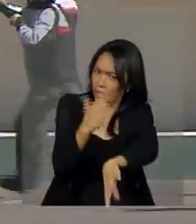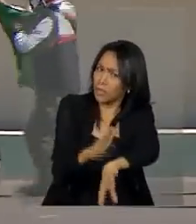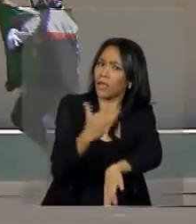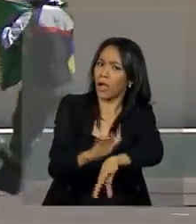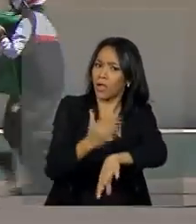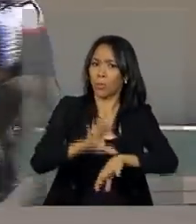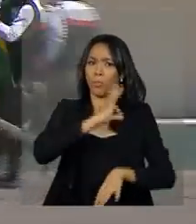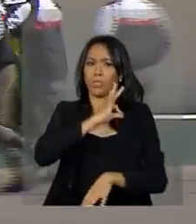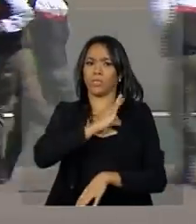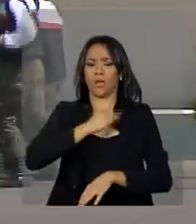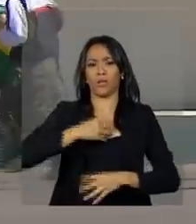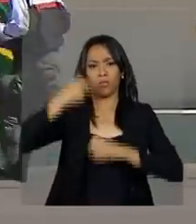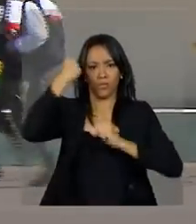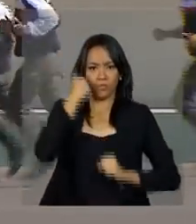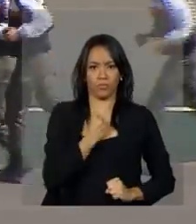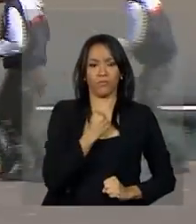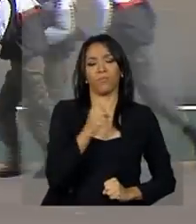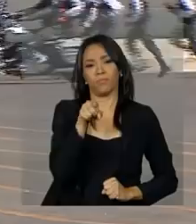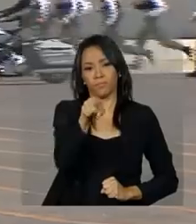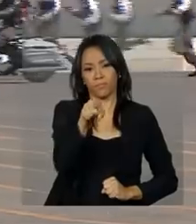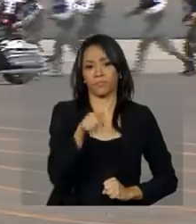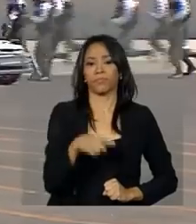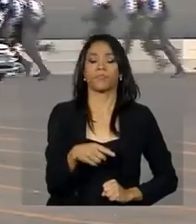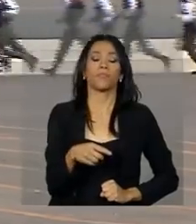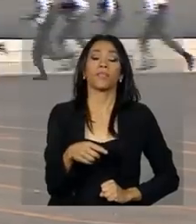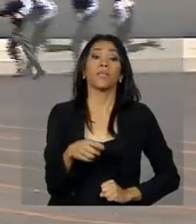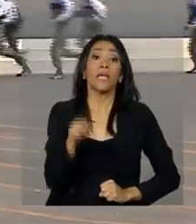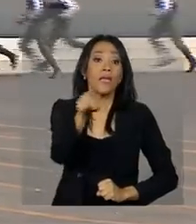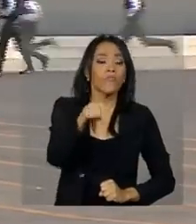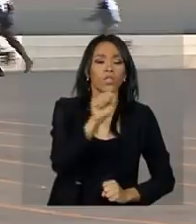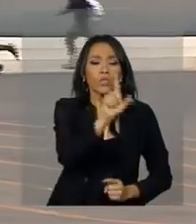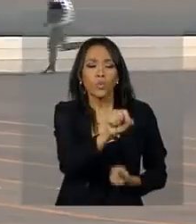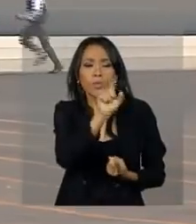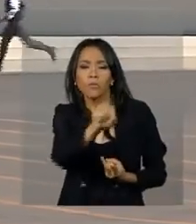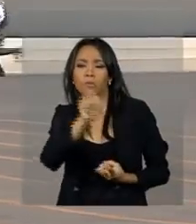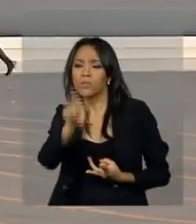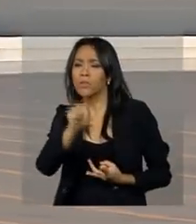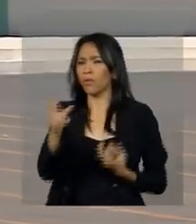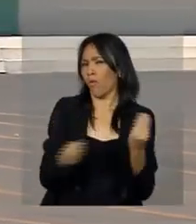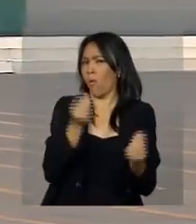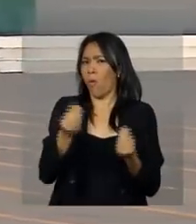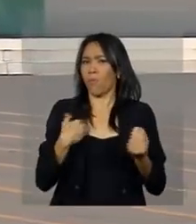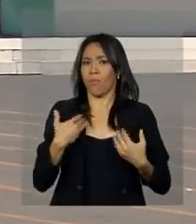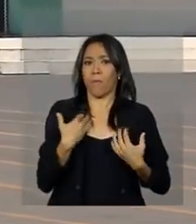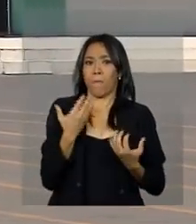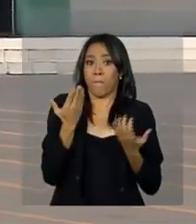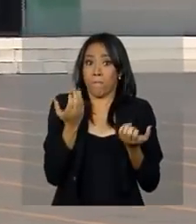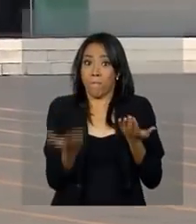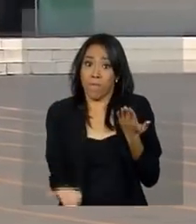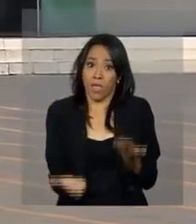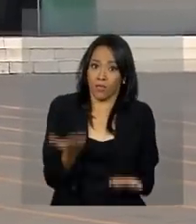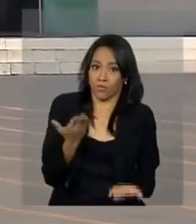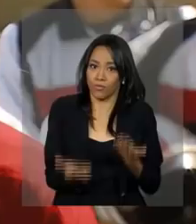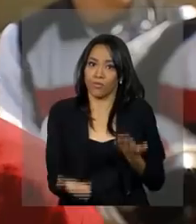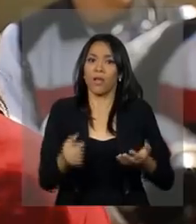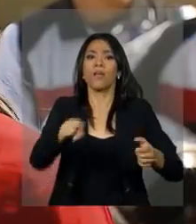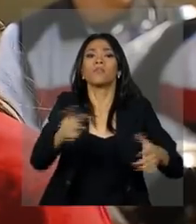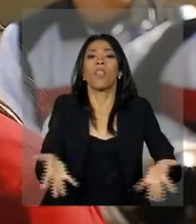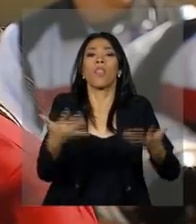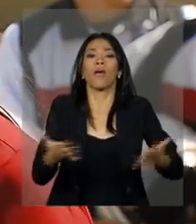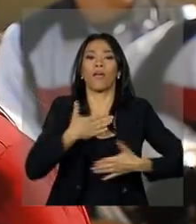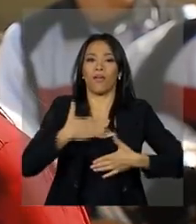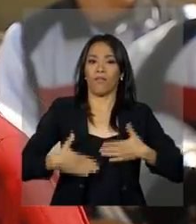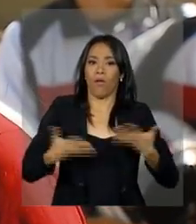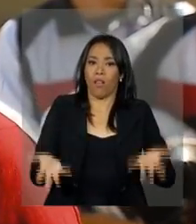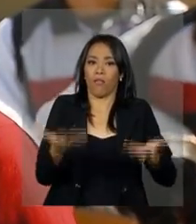do Exército e foram selecionados basicamente pelo seu peso. Então eles são os mais leves, né?